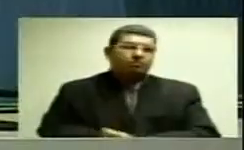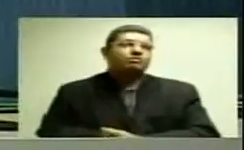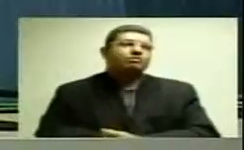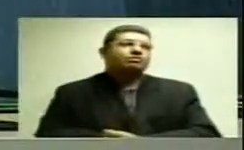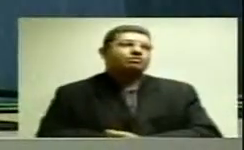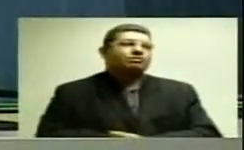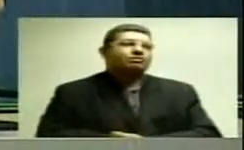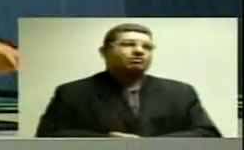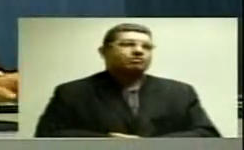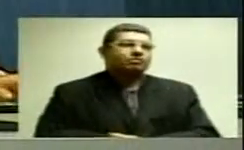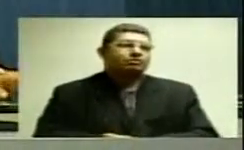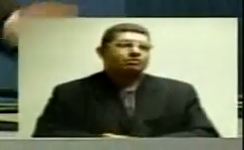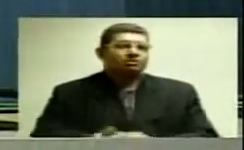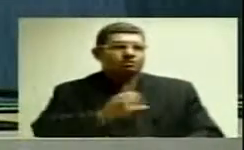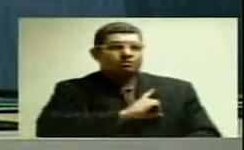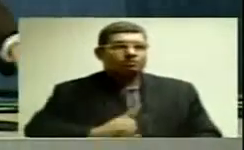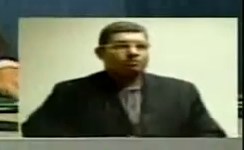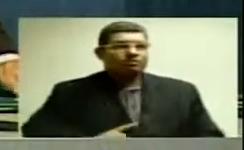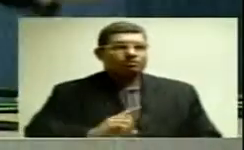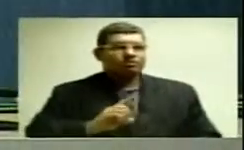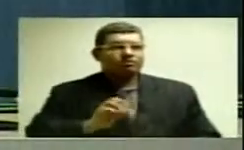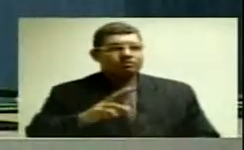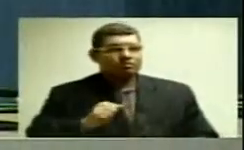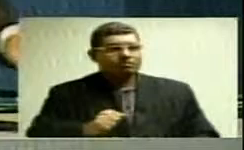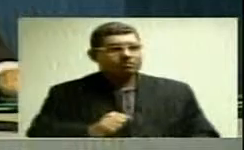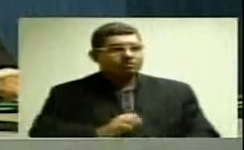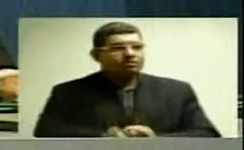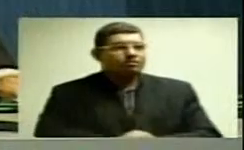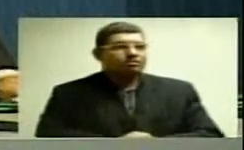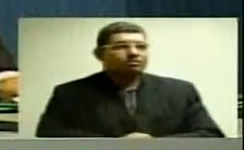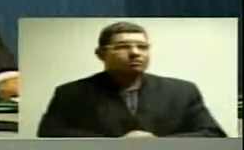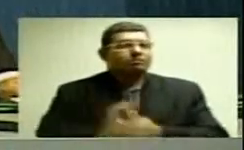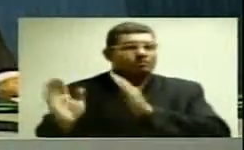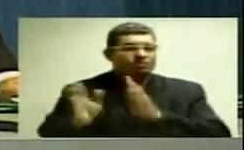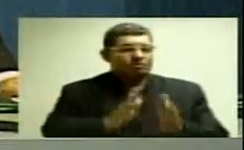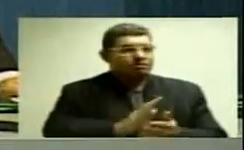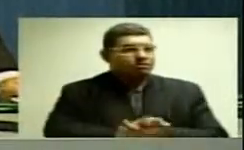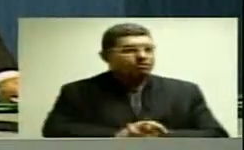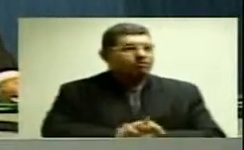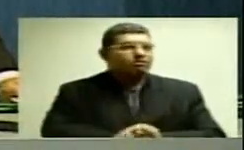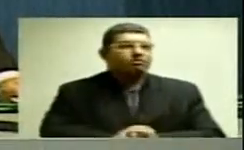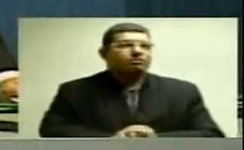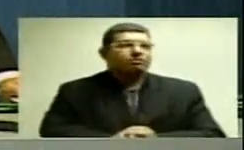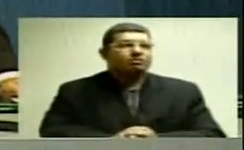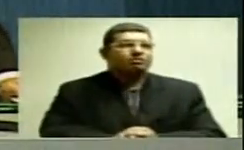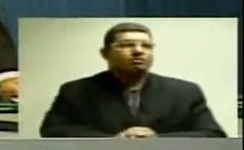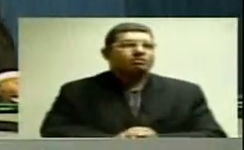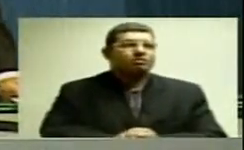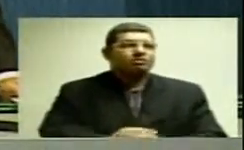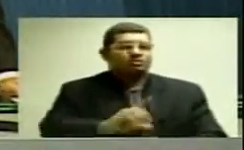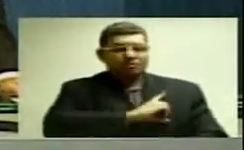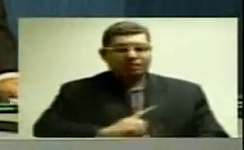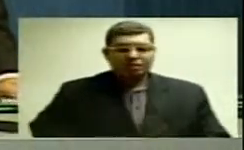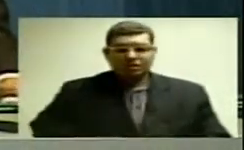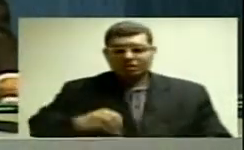Ricardo. Deputado Luiz Castro, depois deputado Sidney Leite, pela ordem, depois do deputado Luiz Castro. Deputado